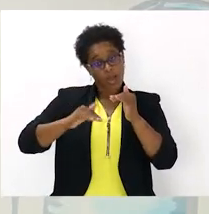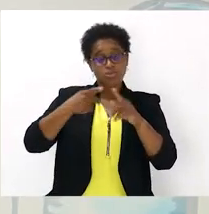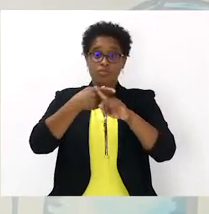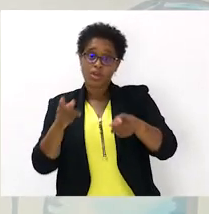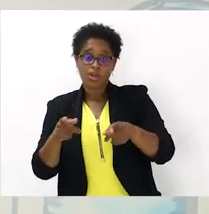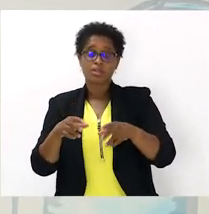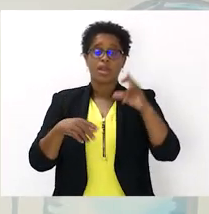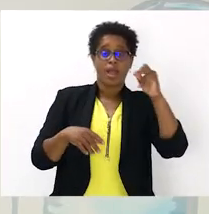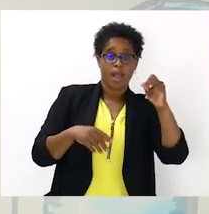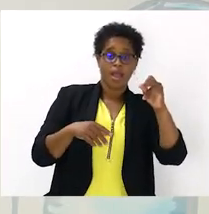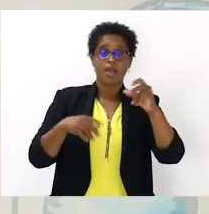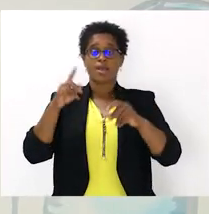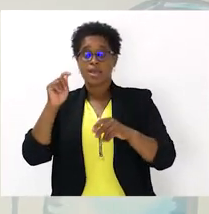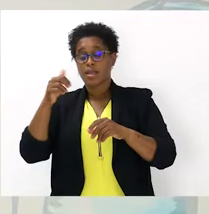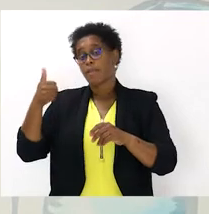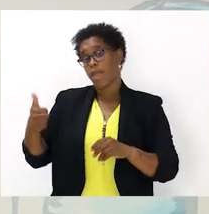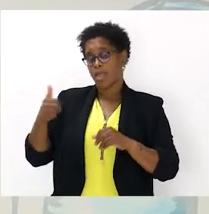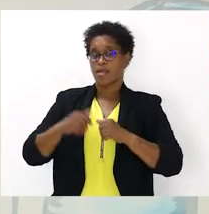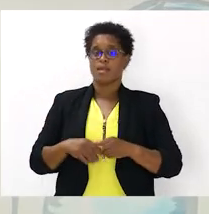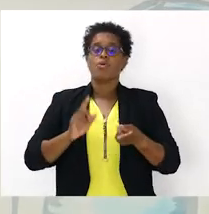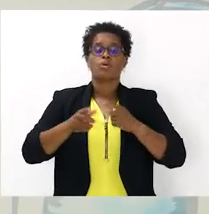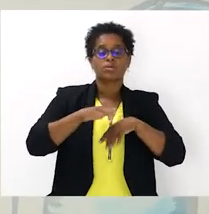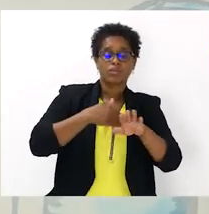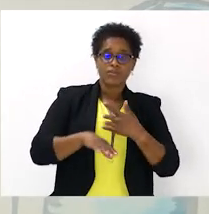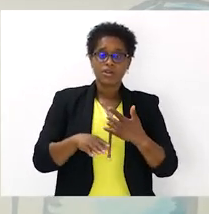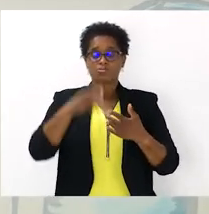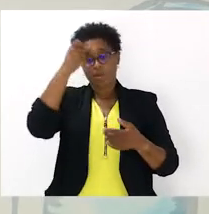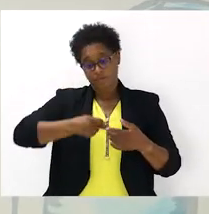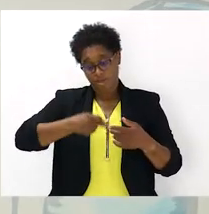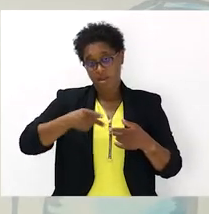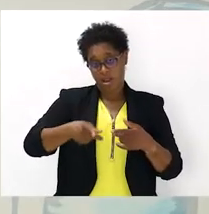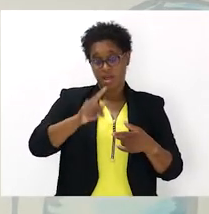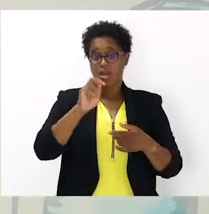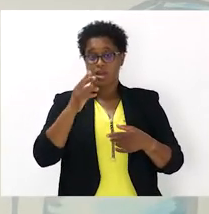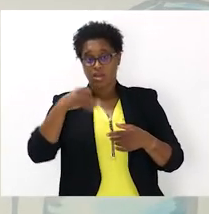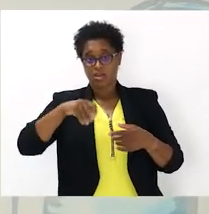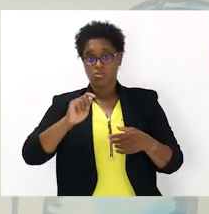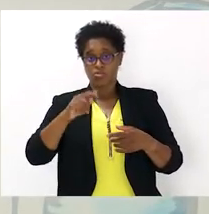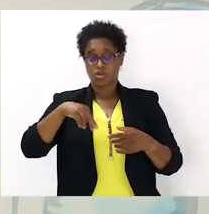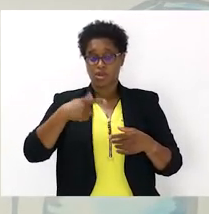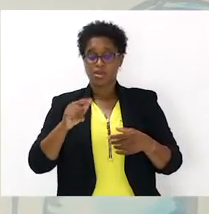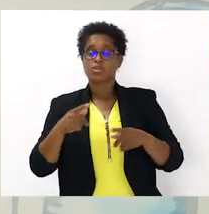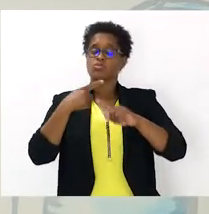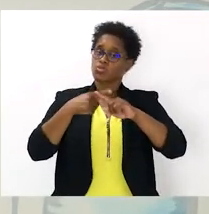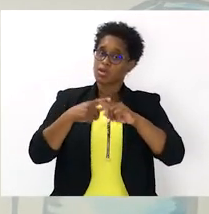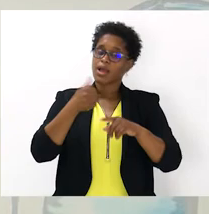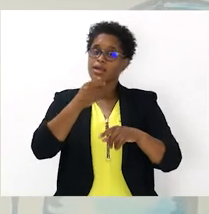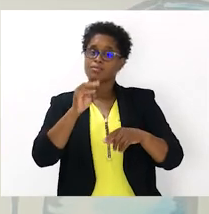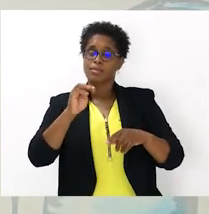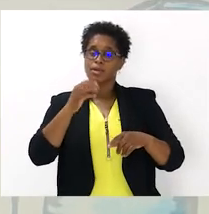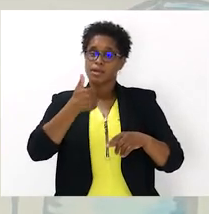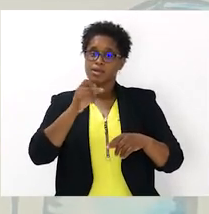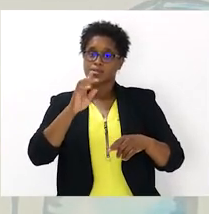base B. O que é que vamos fazer? Vamos manter expoente e vamos multiplicar as bases. Já